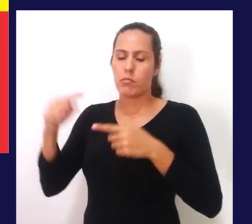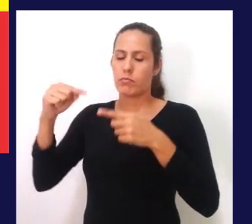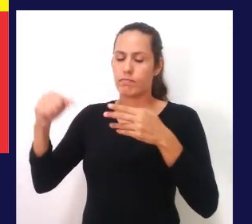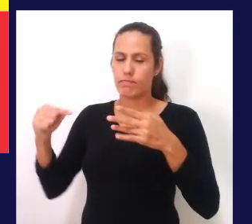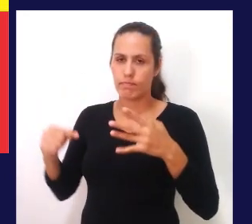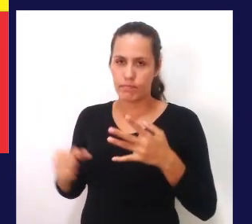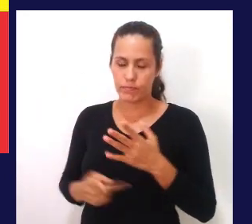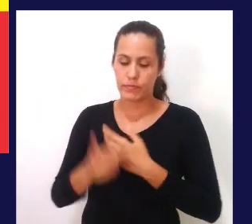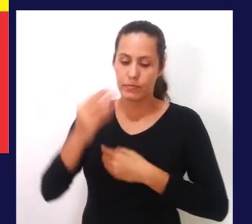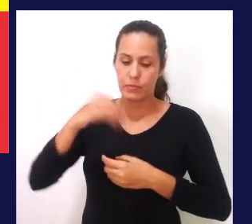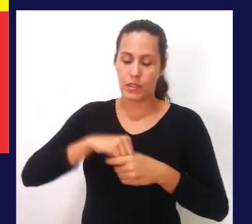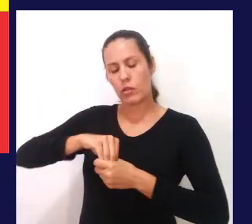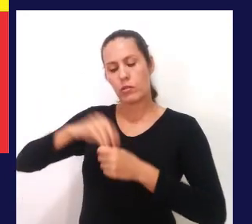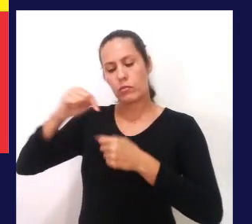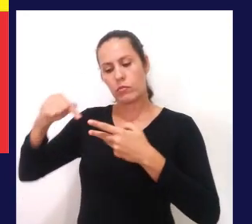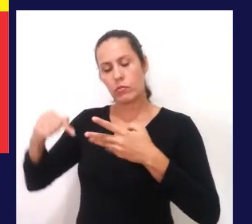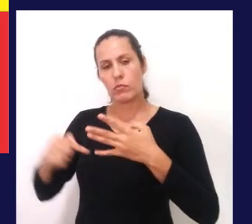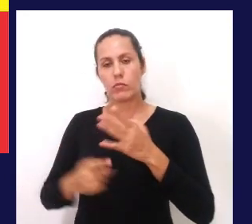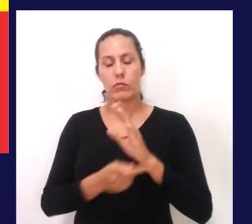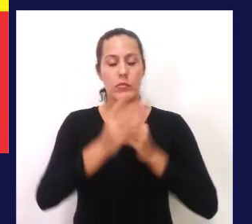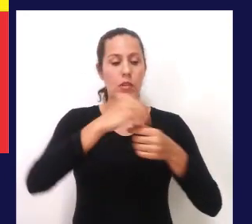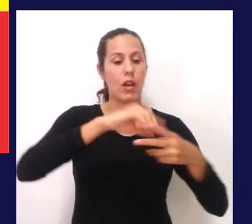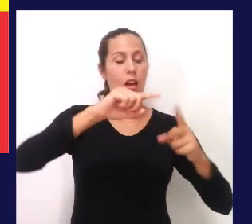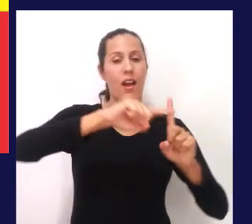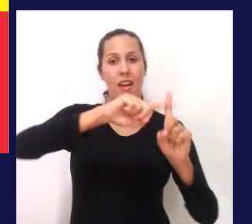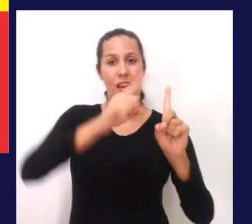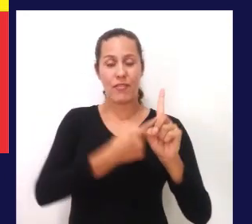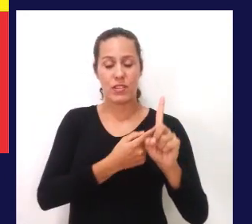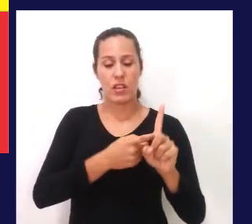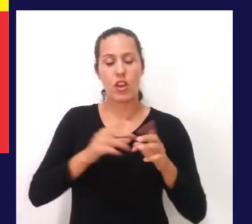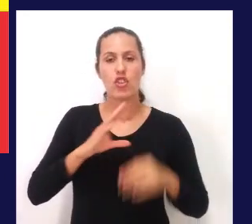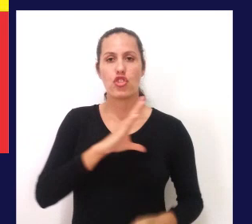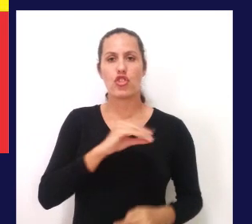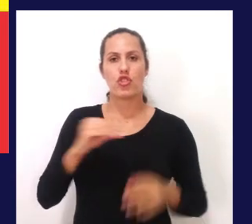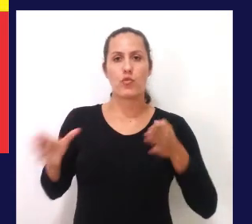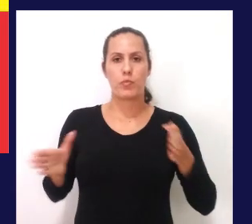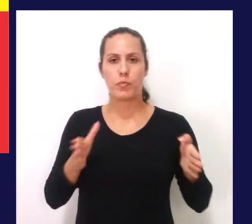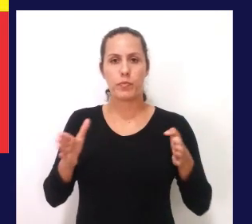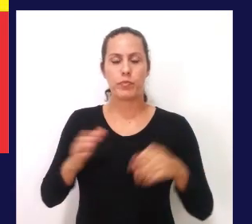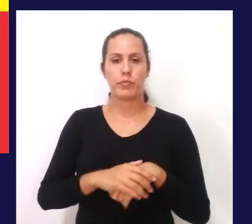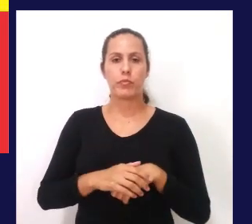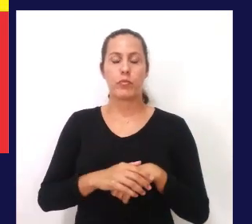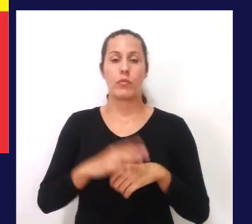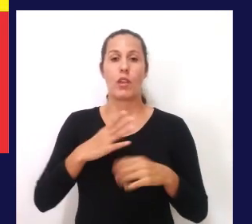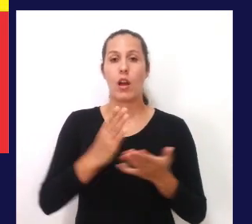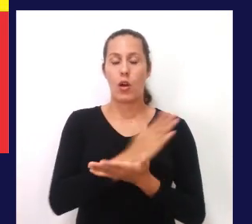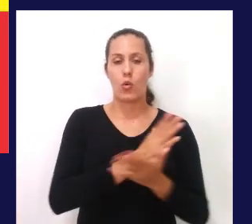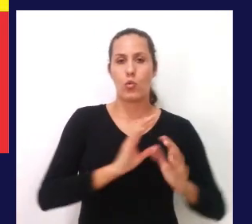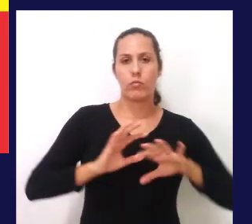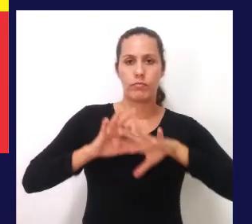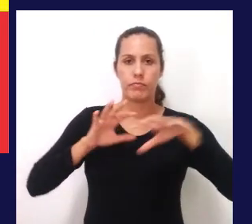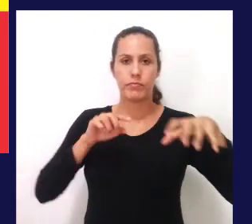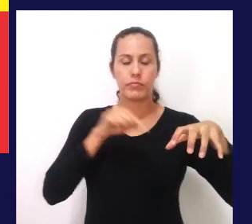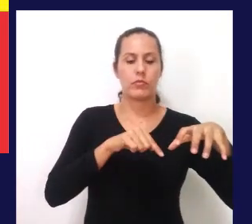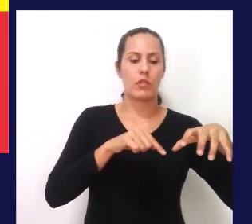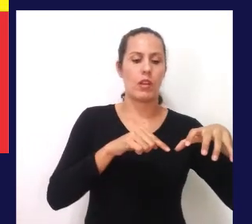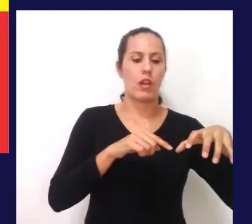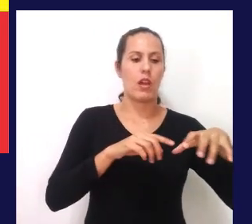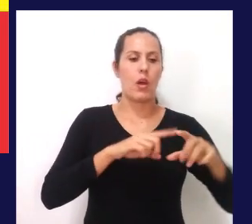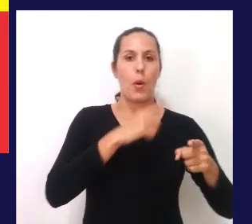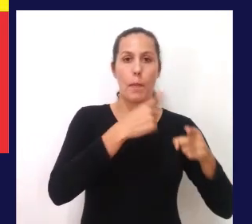são associados à gravidez na adolescência. Existem os fatores que são